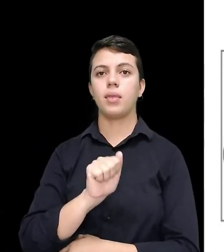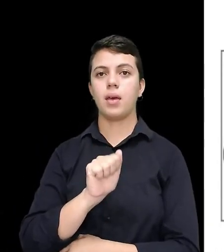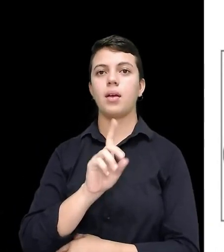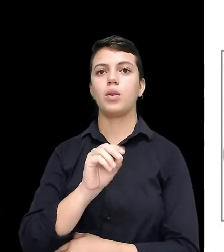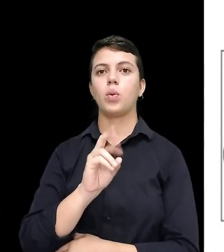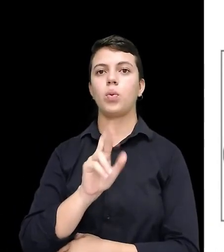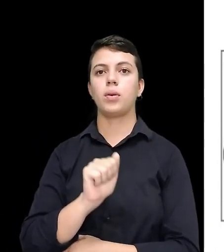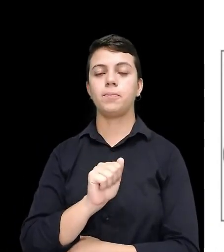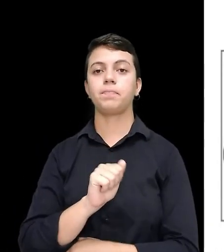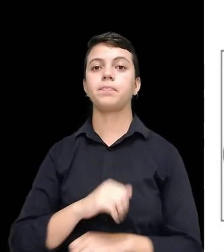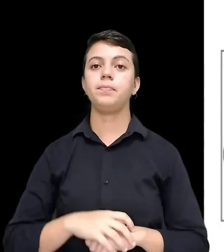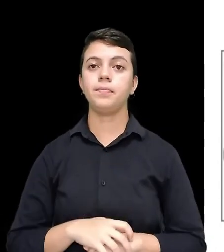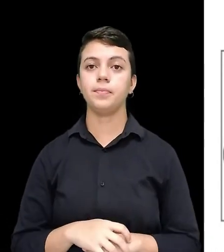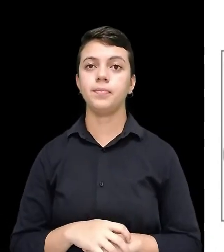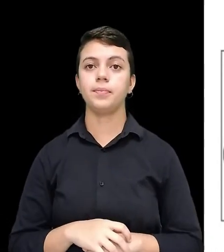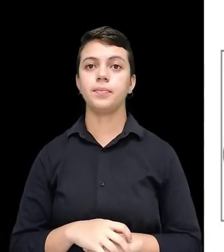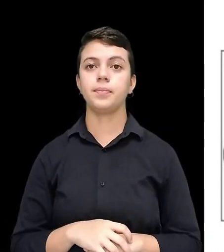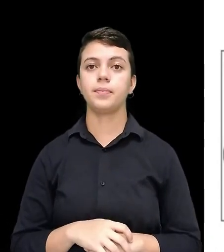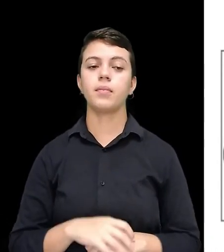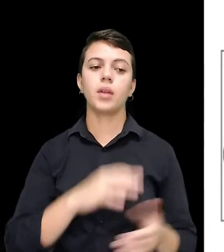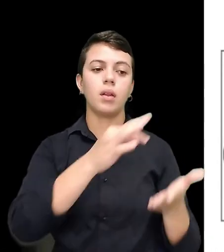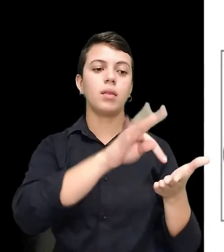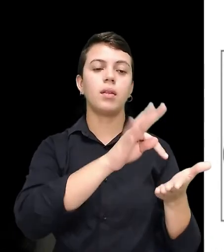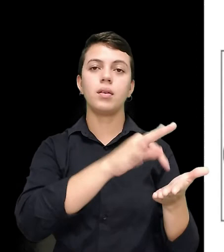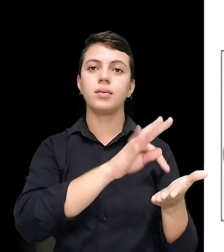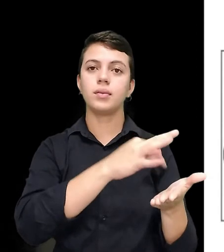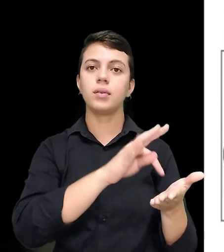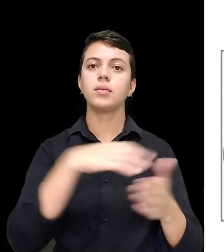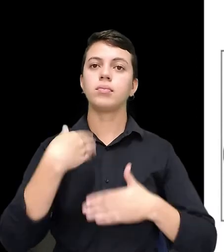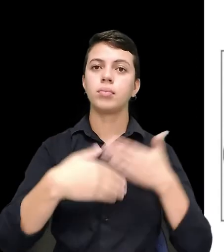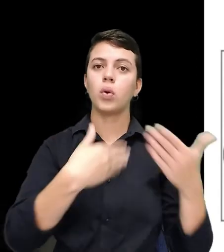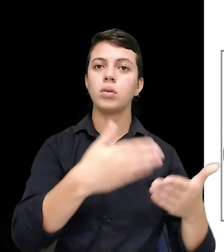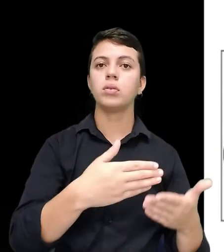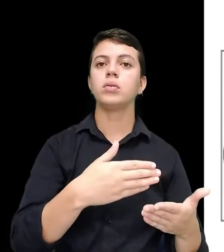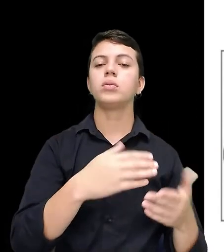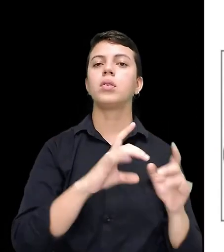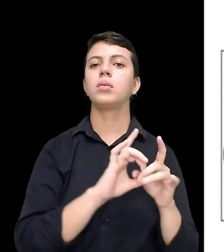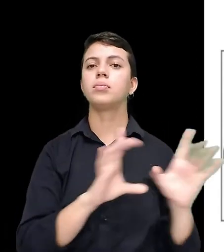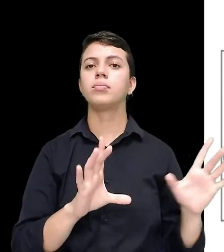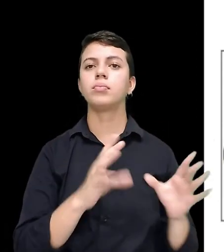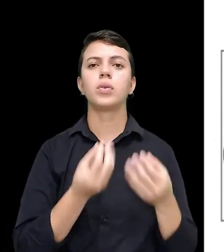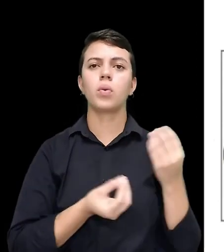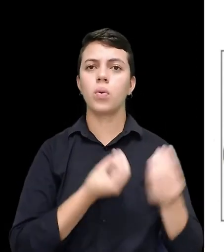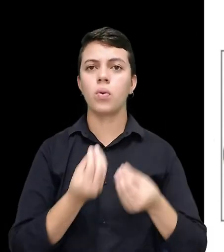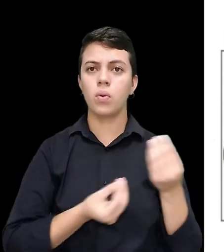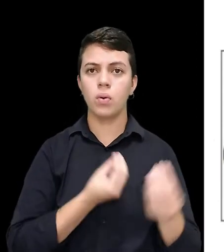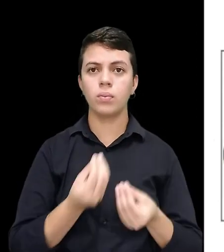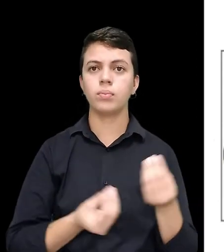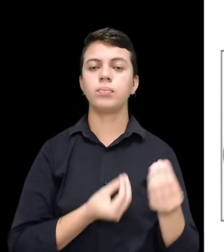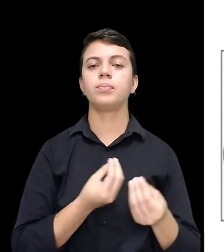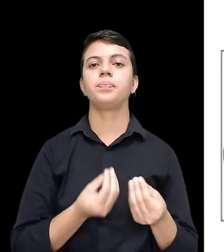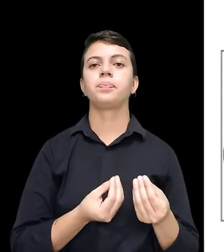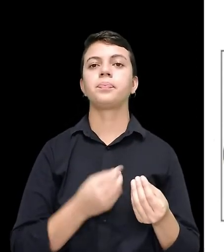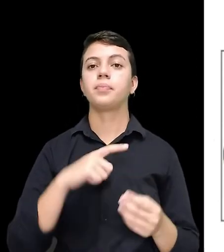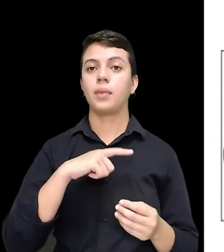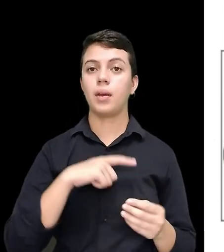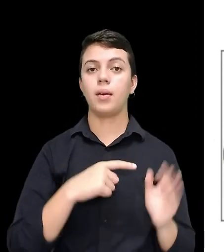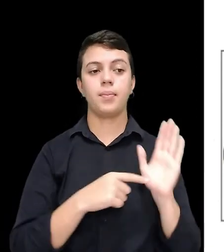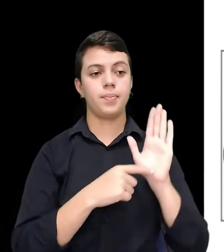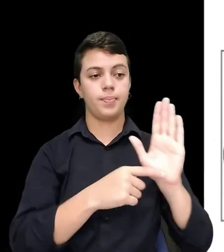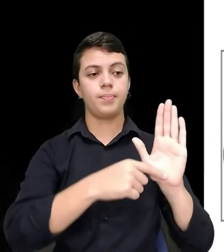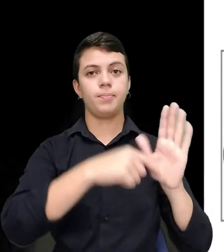Então, nessa tendência progressista libertadora, nós temos aí